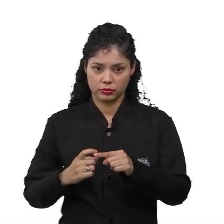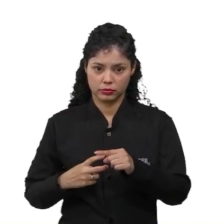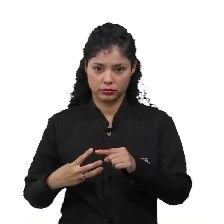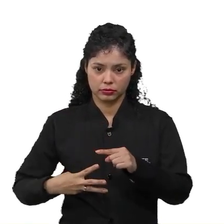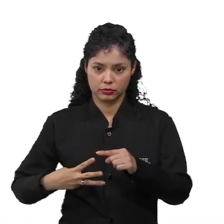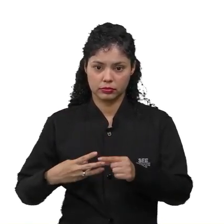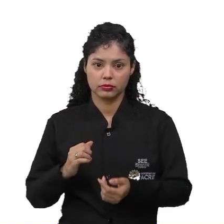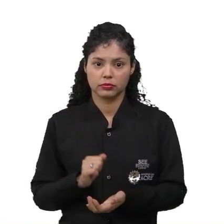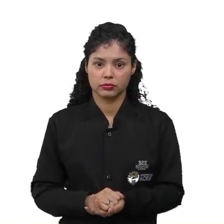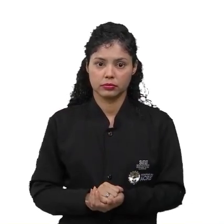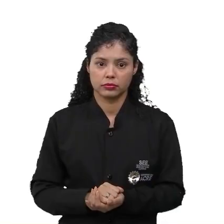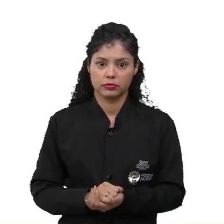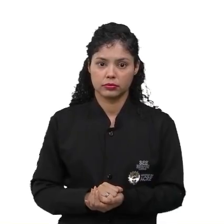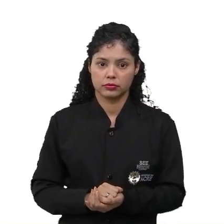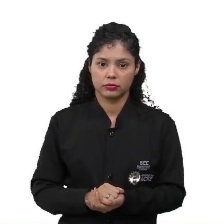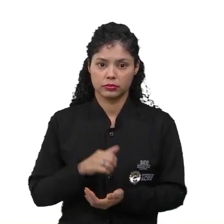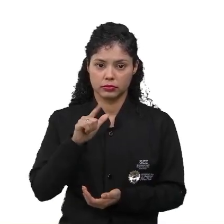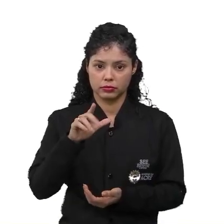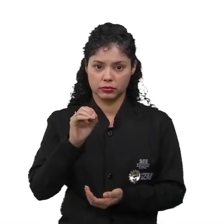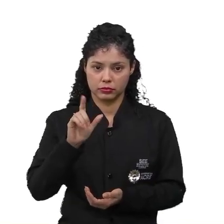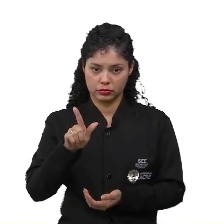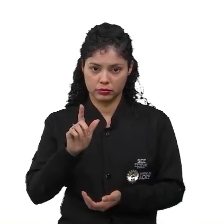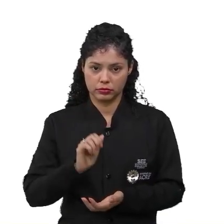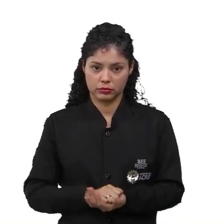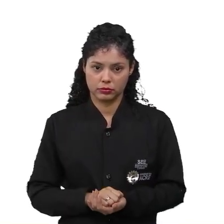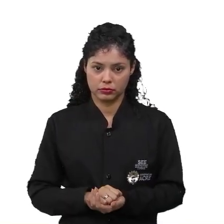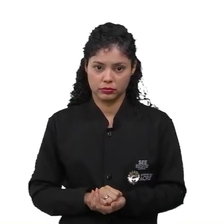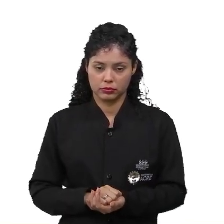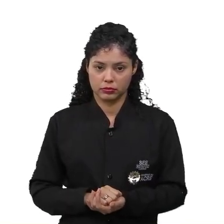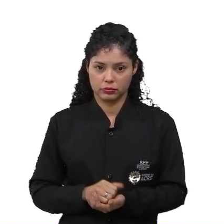2/3 de log de